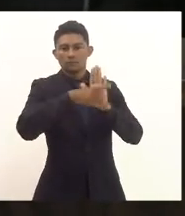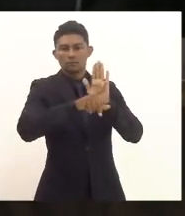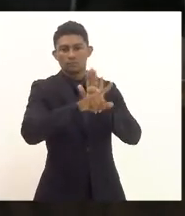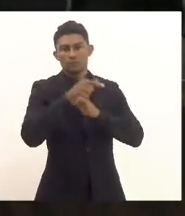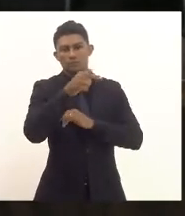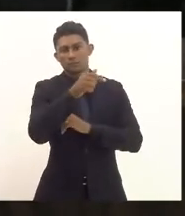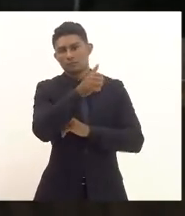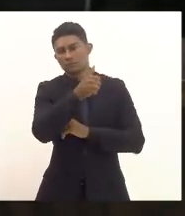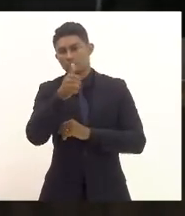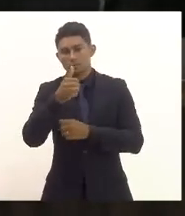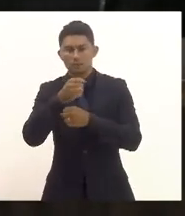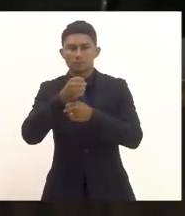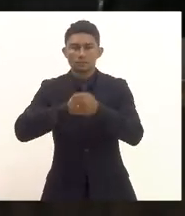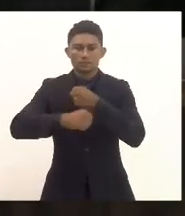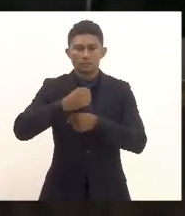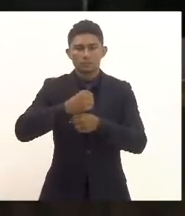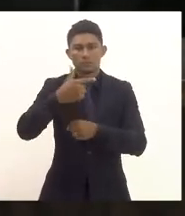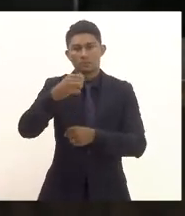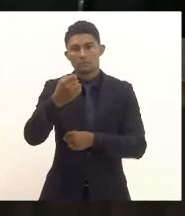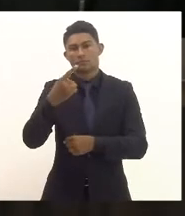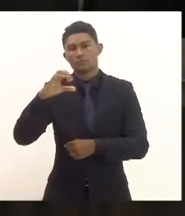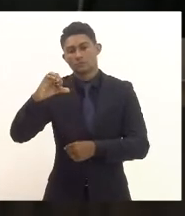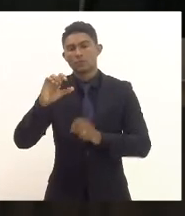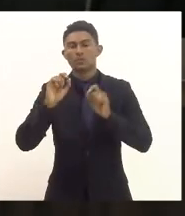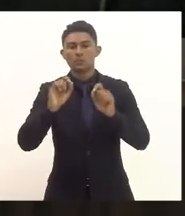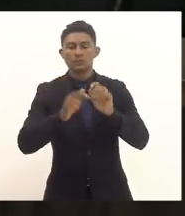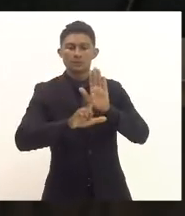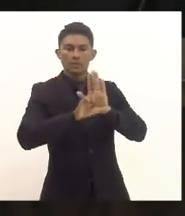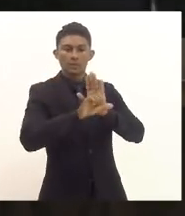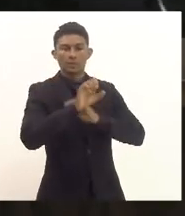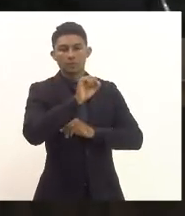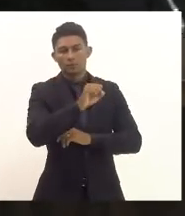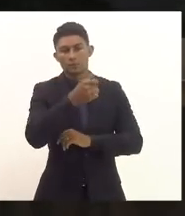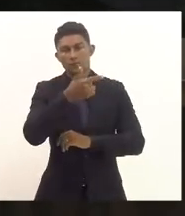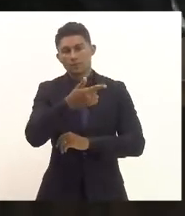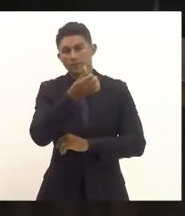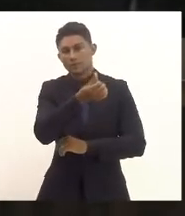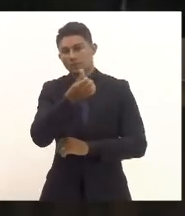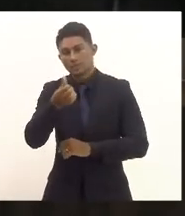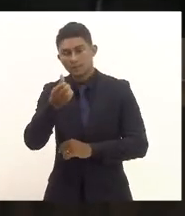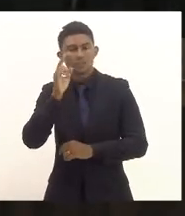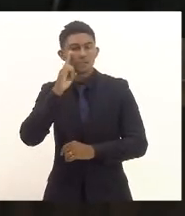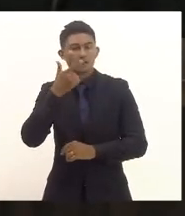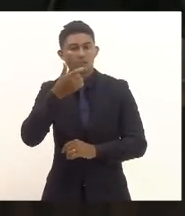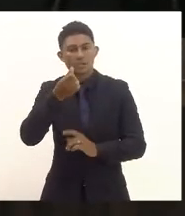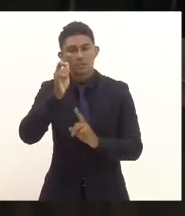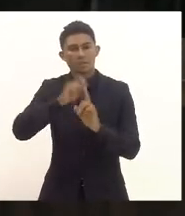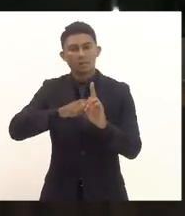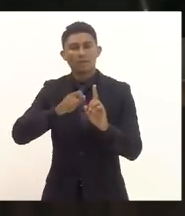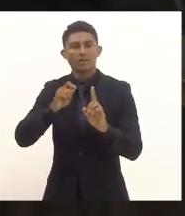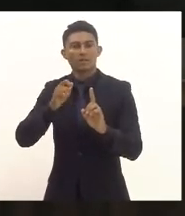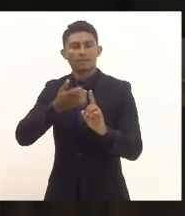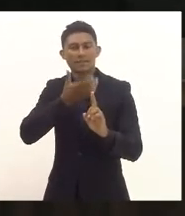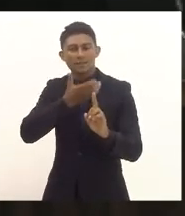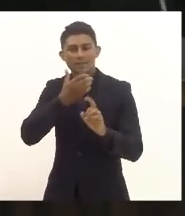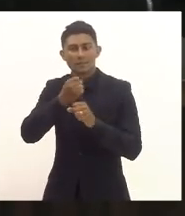2019 de autoria do deputado Gustavo tutuca que altera lei 8266 de 26 de dezembro 2018